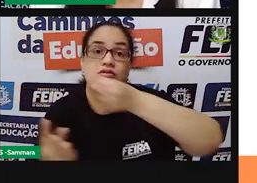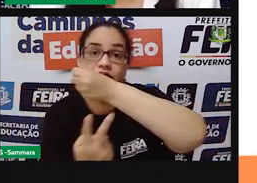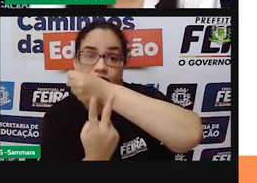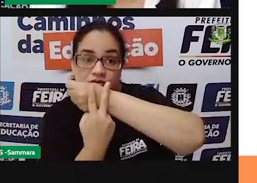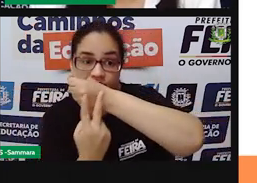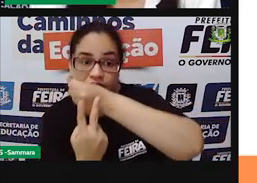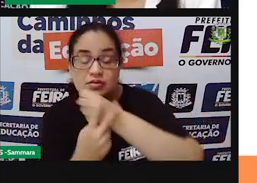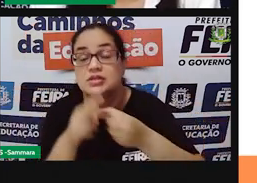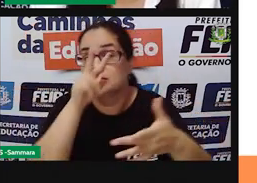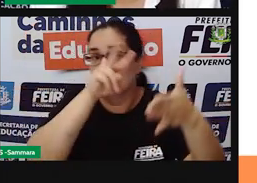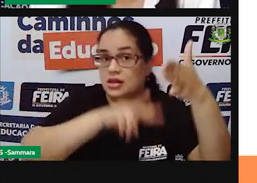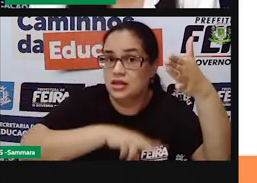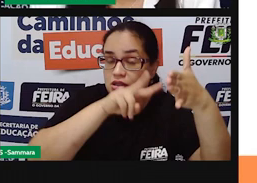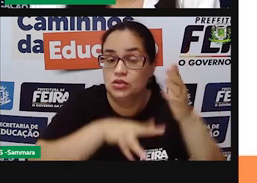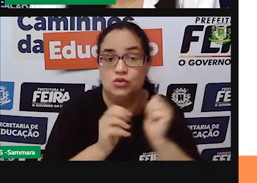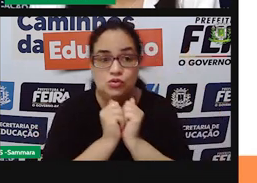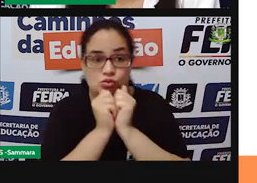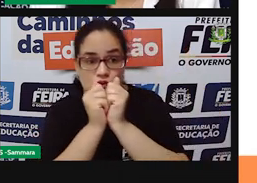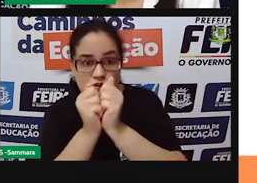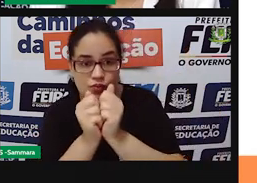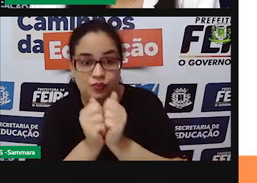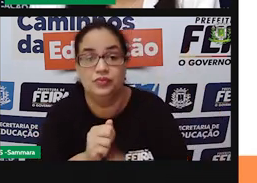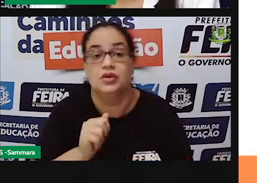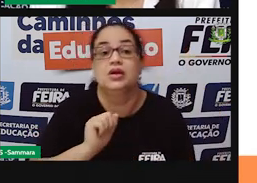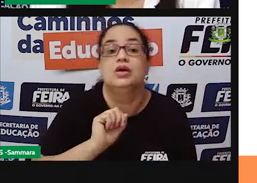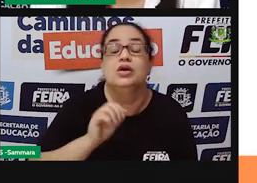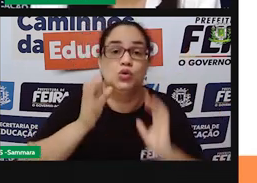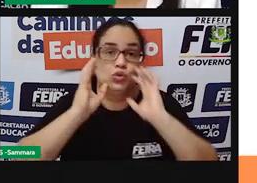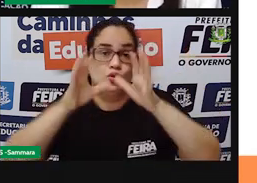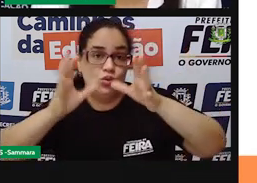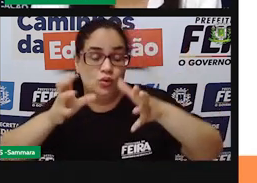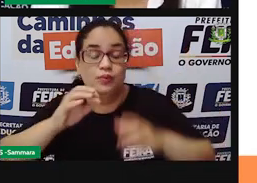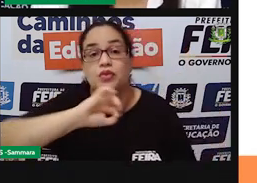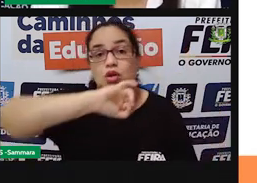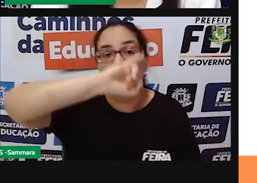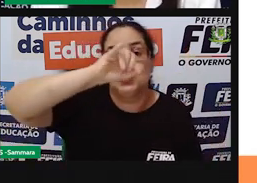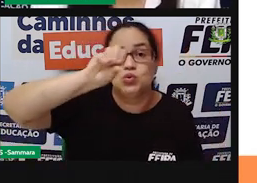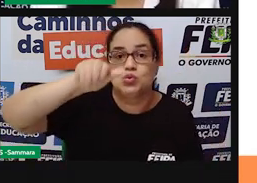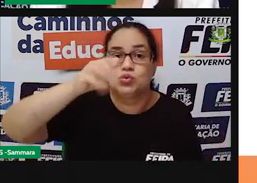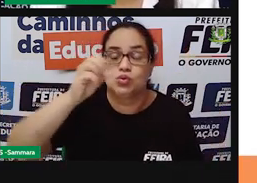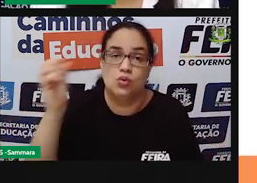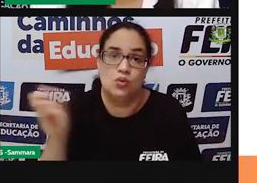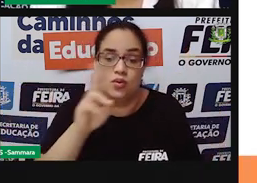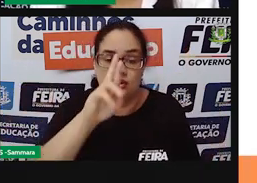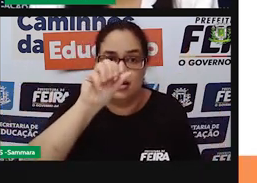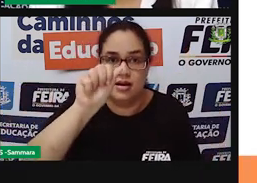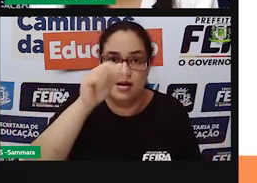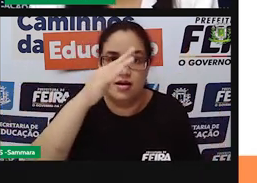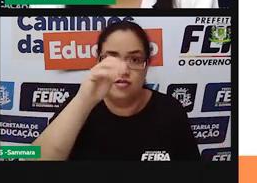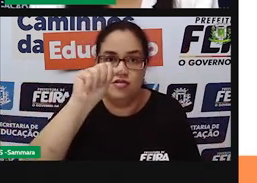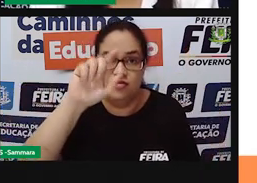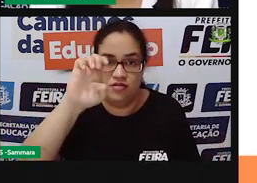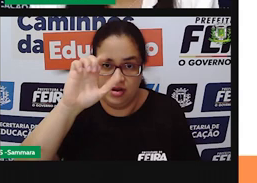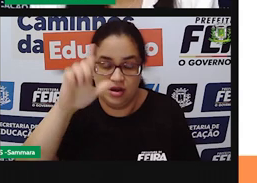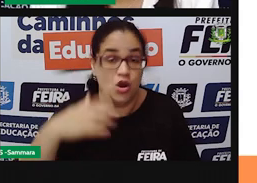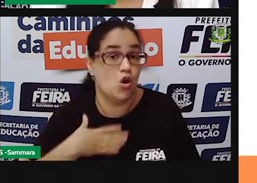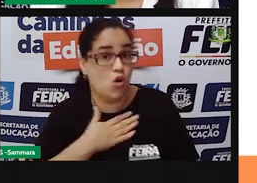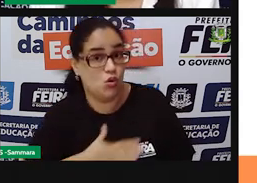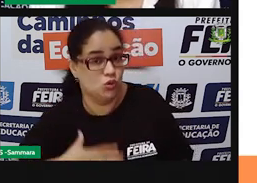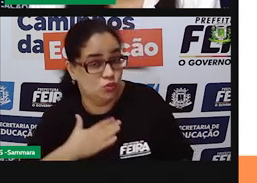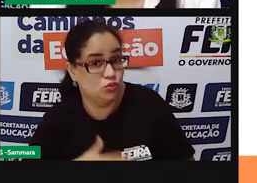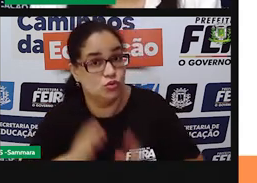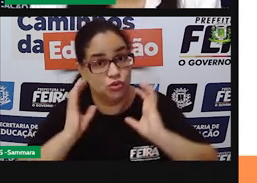vamos fazer a leitura. O jogo de bola. João e Rafael gostam muito de jogar